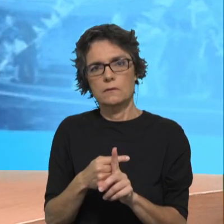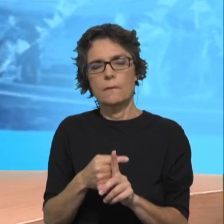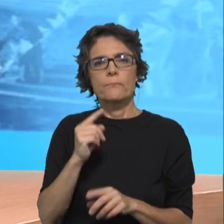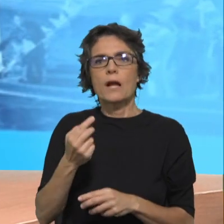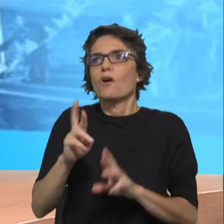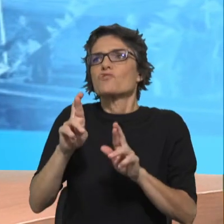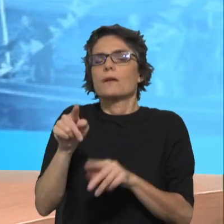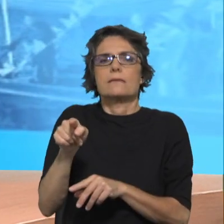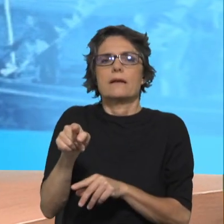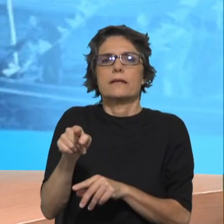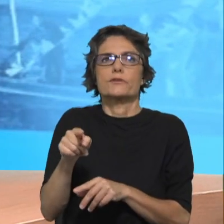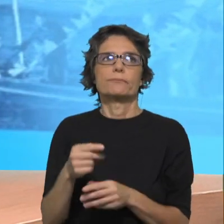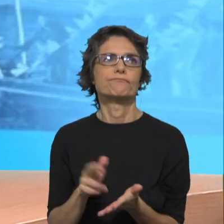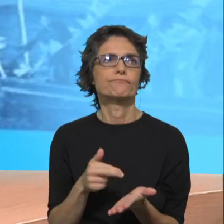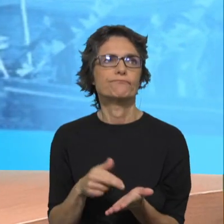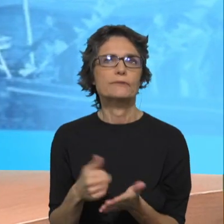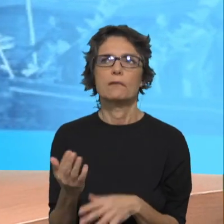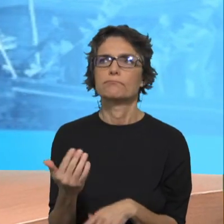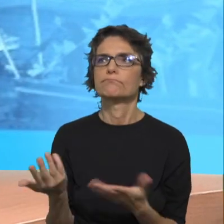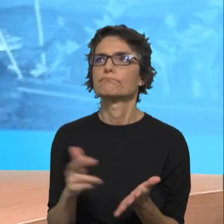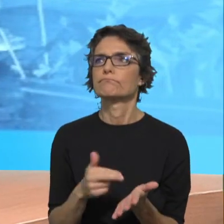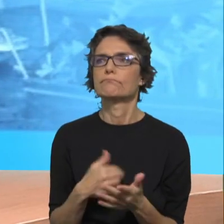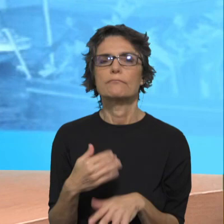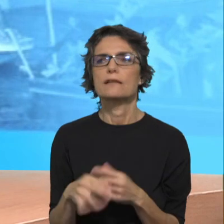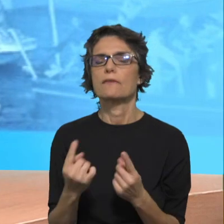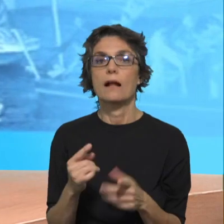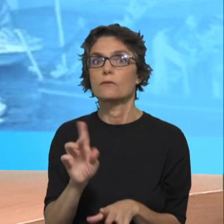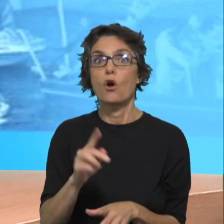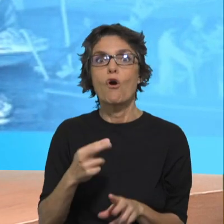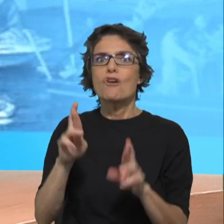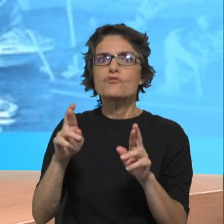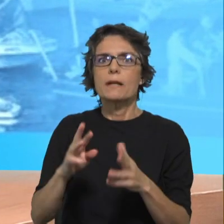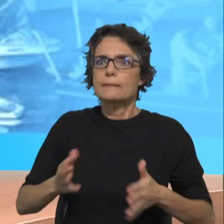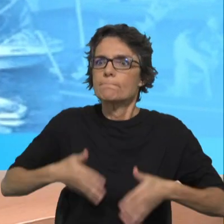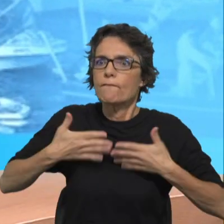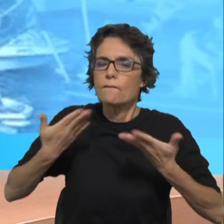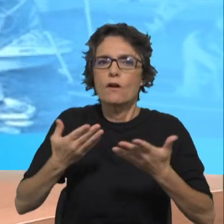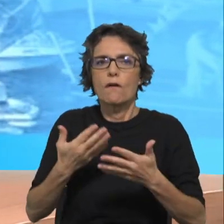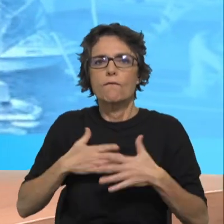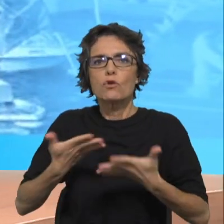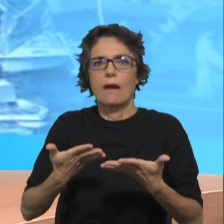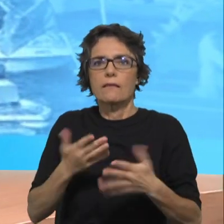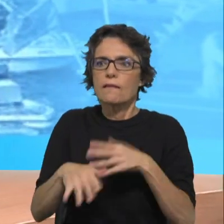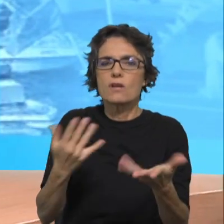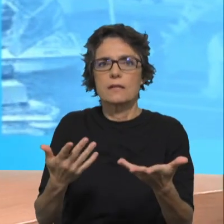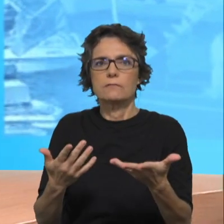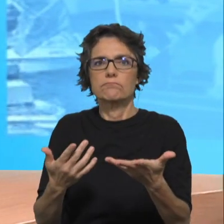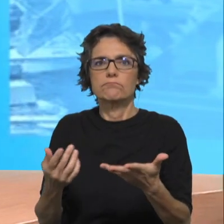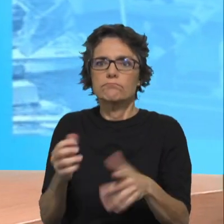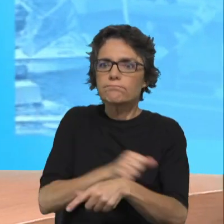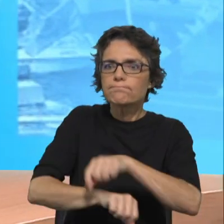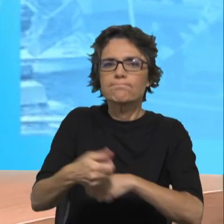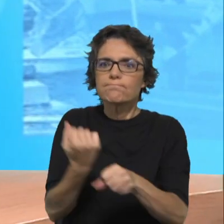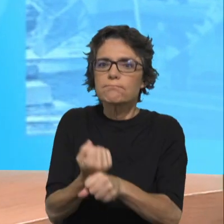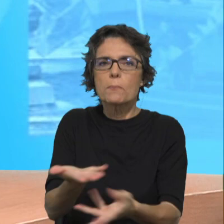que fica sentada à espera que as coisas aconteçam, mas como uma esperança ativa, aquela esperança cristã que faz acontecer aquilo em que